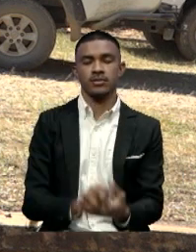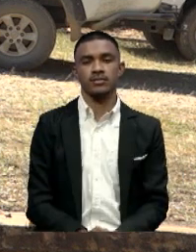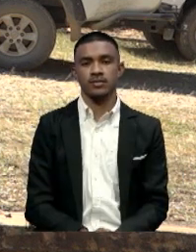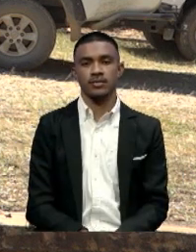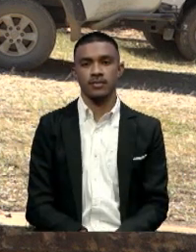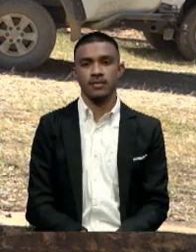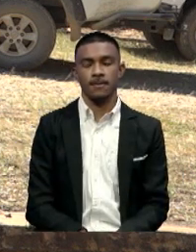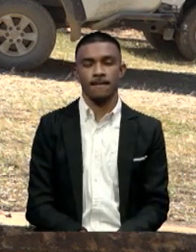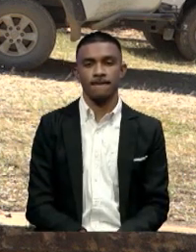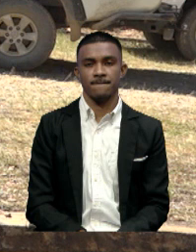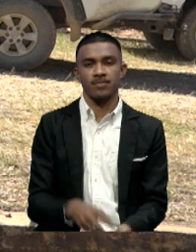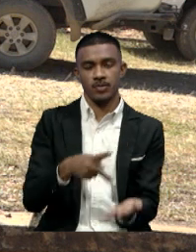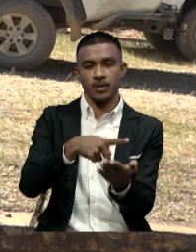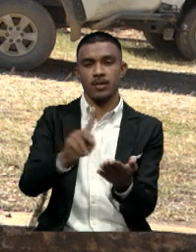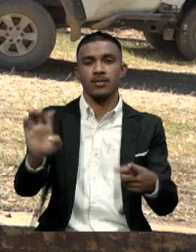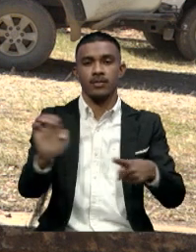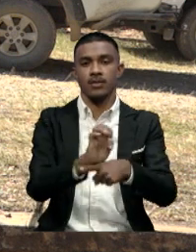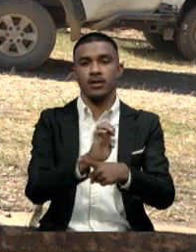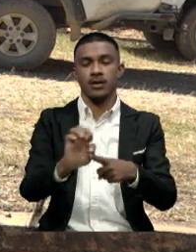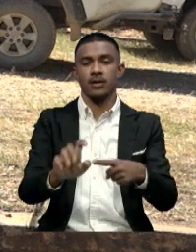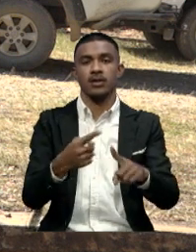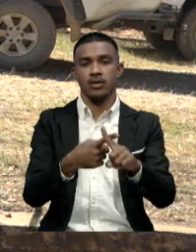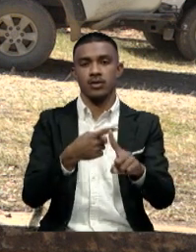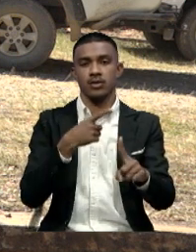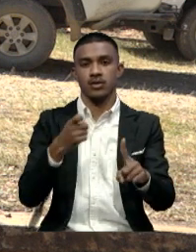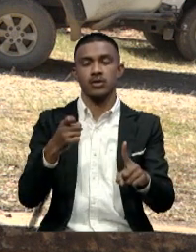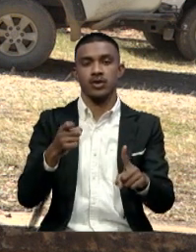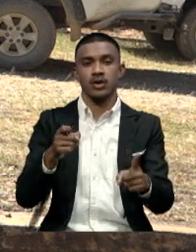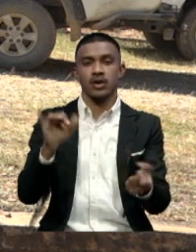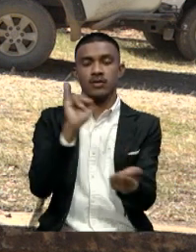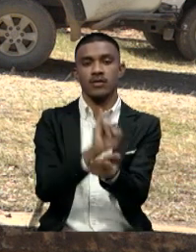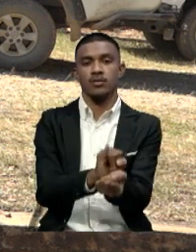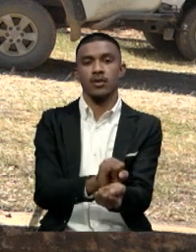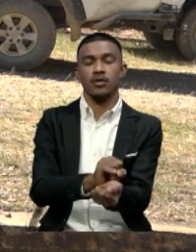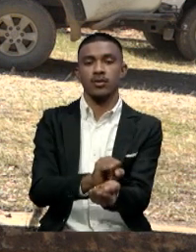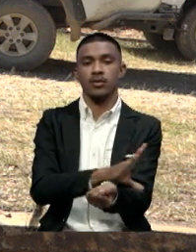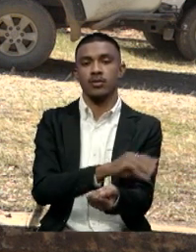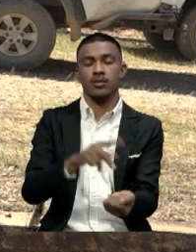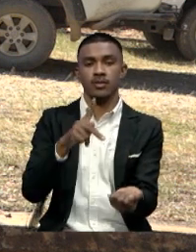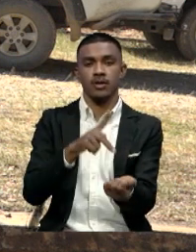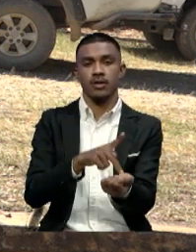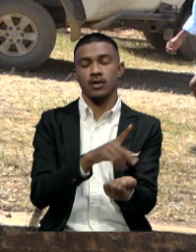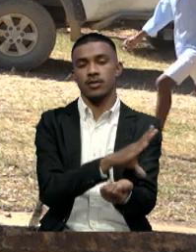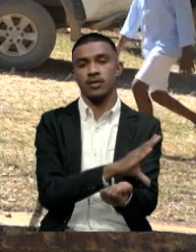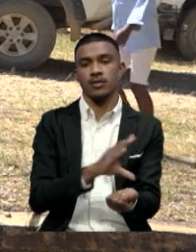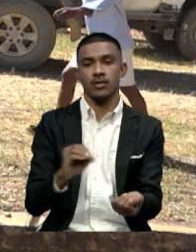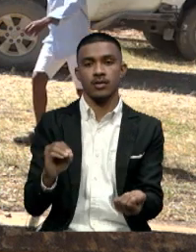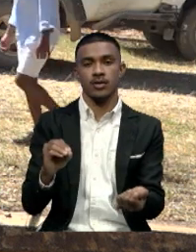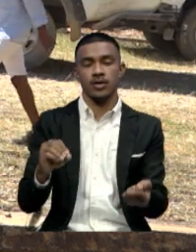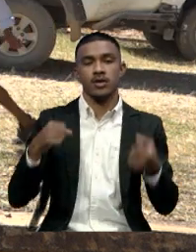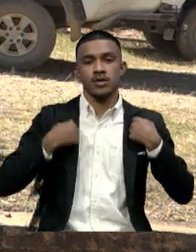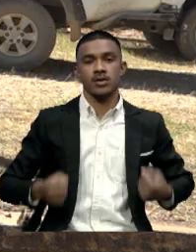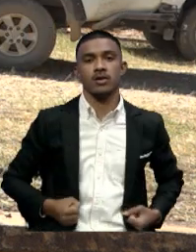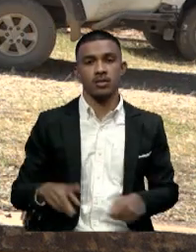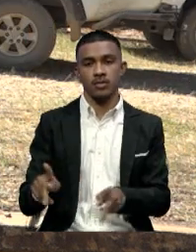regime internato sira, ne mai husi enfermeiro, parteira e namos. Saúde pública.